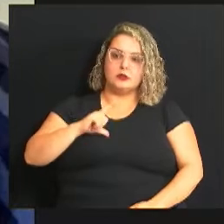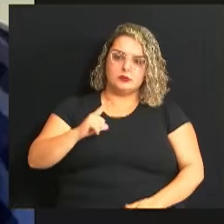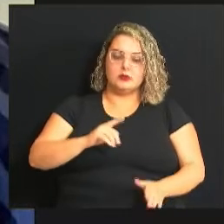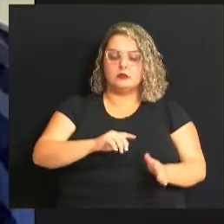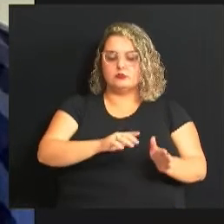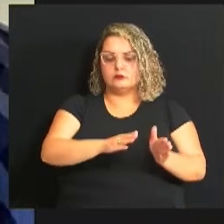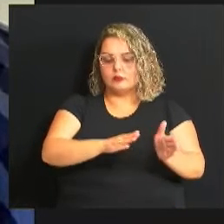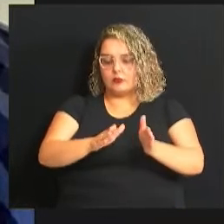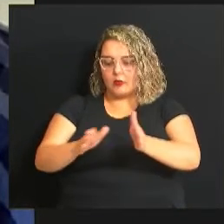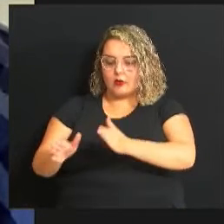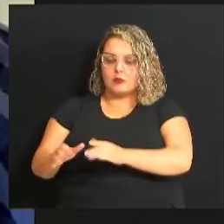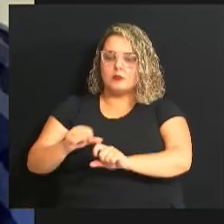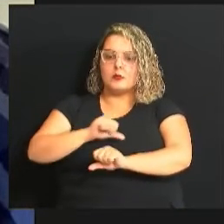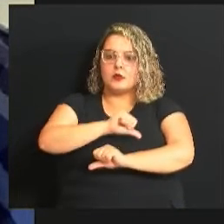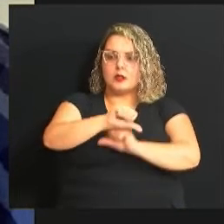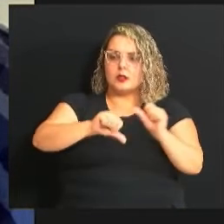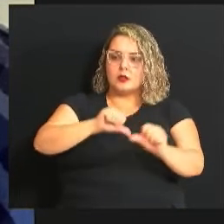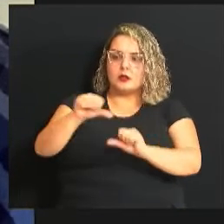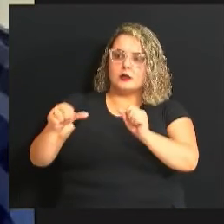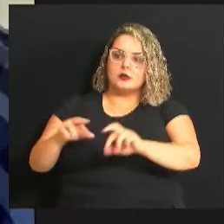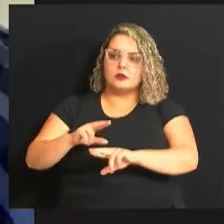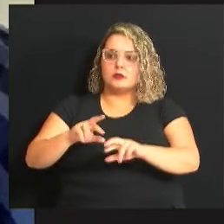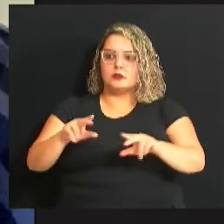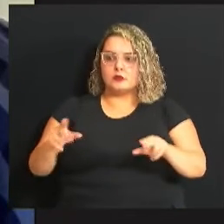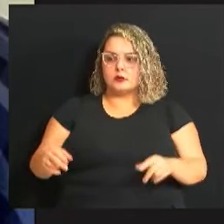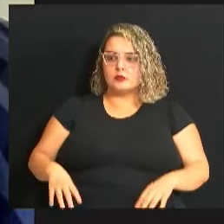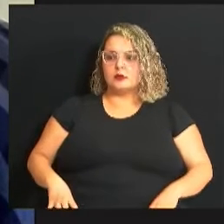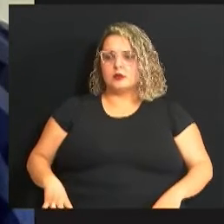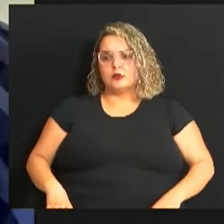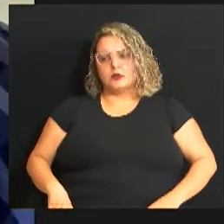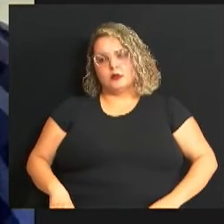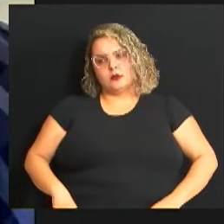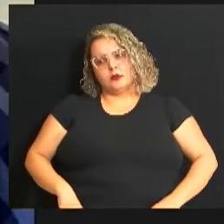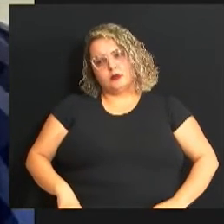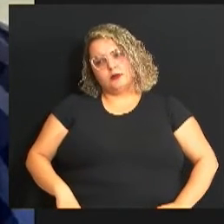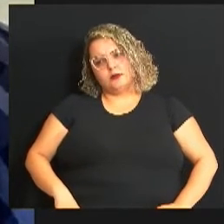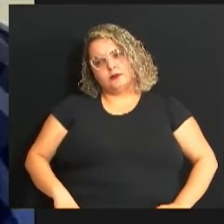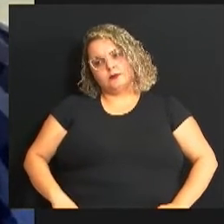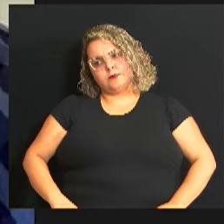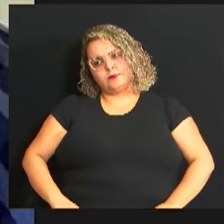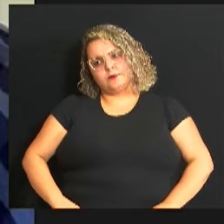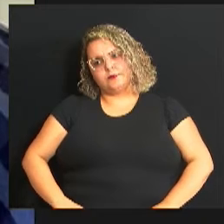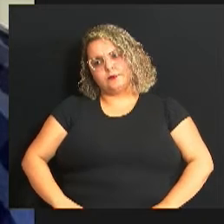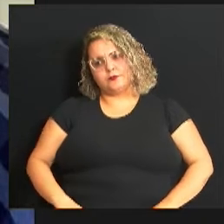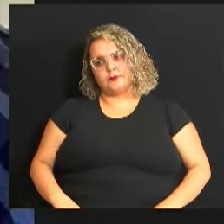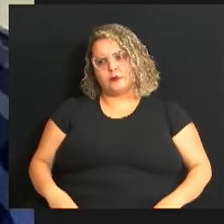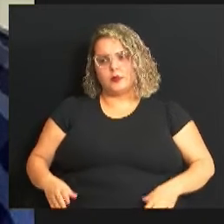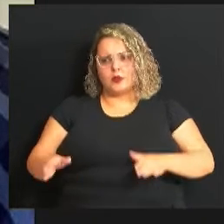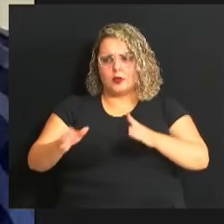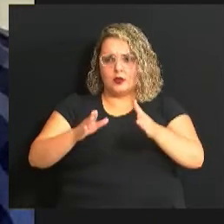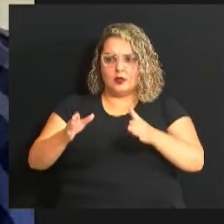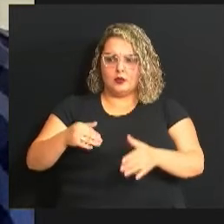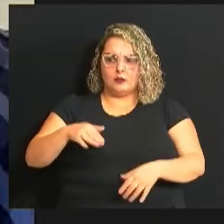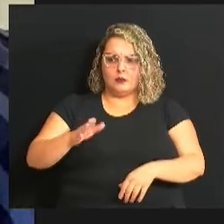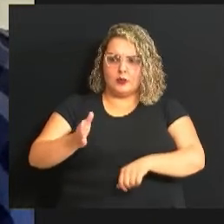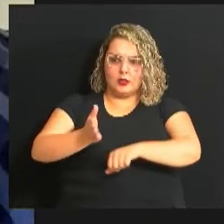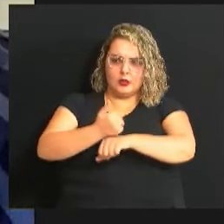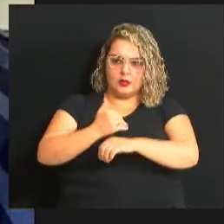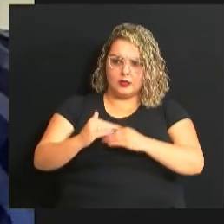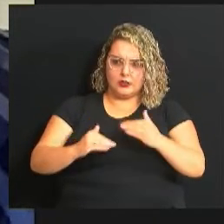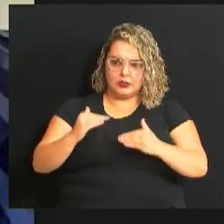diferentes, né? Então, por exemplo, existe uma ansiedade do desapego, que ela é mais percebida em fases mais precoces do